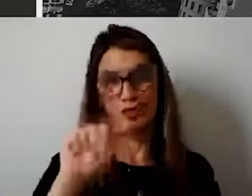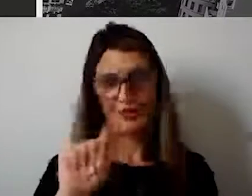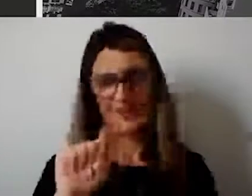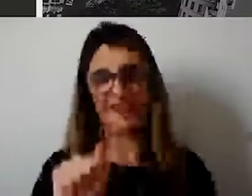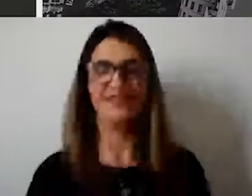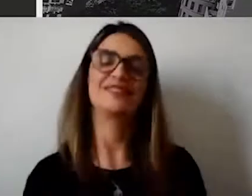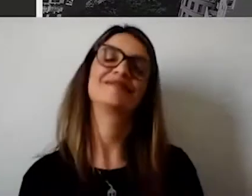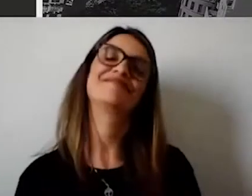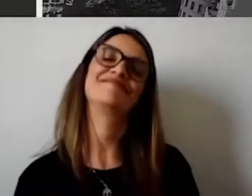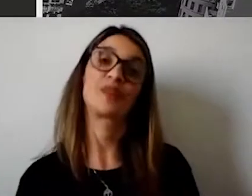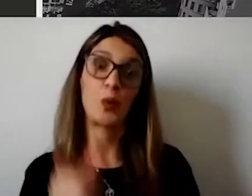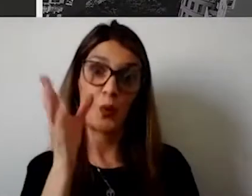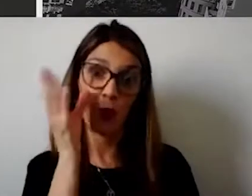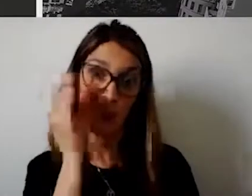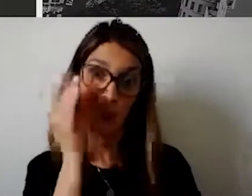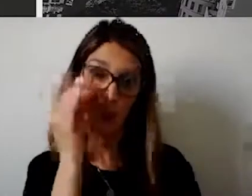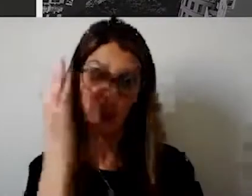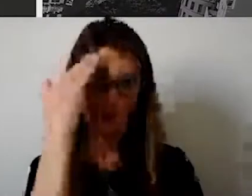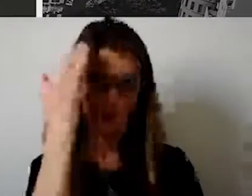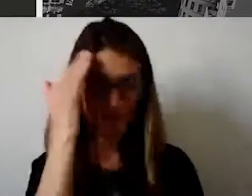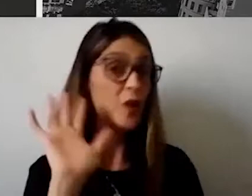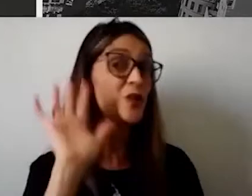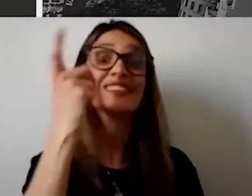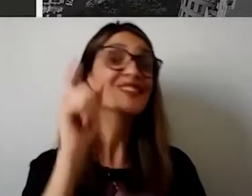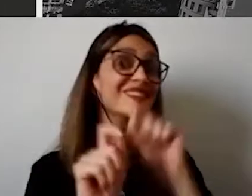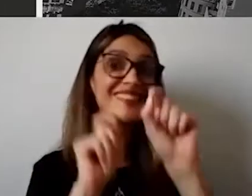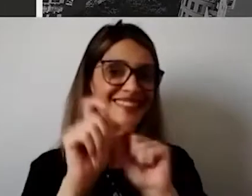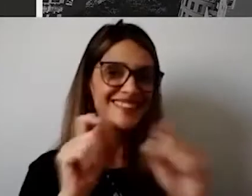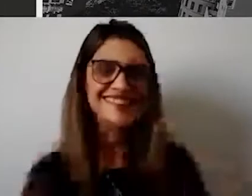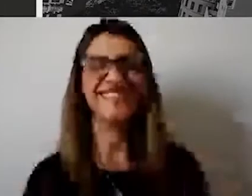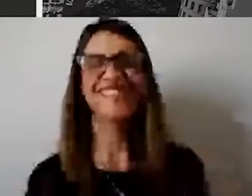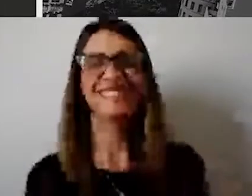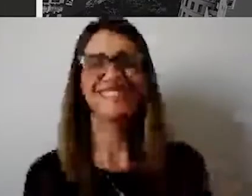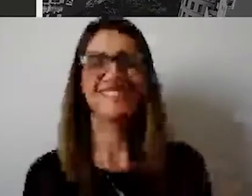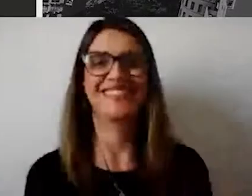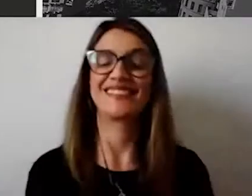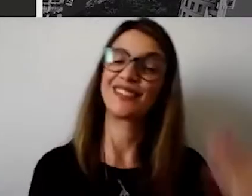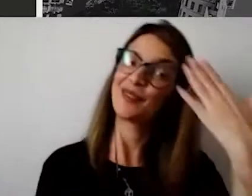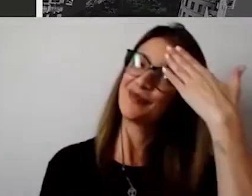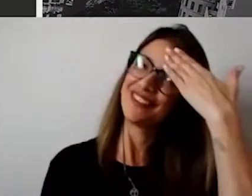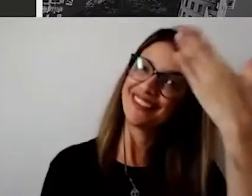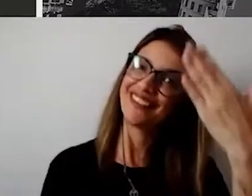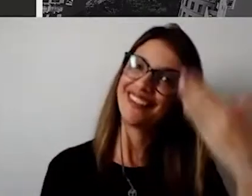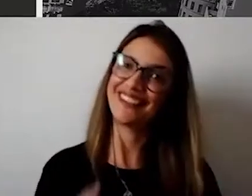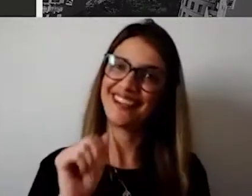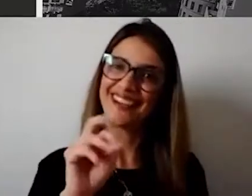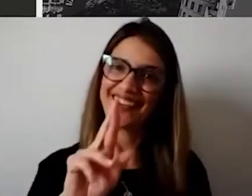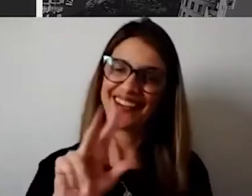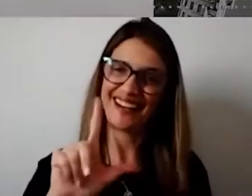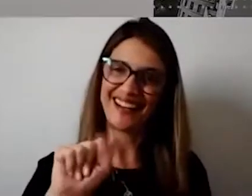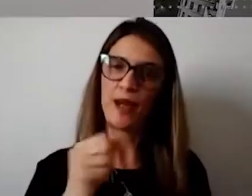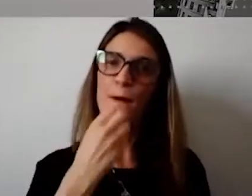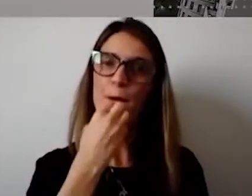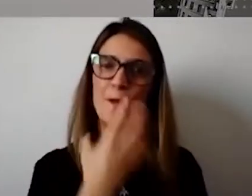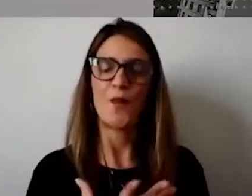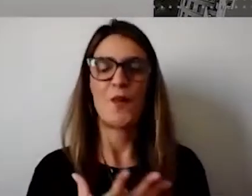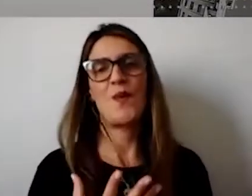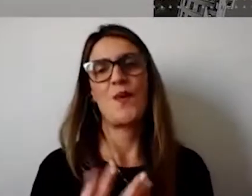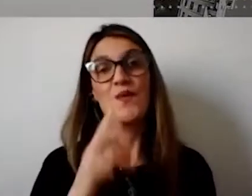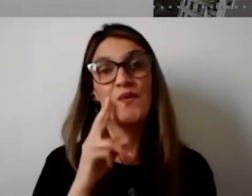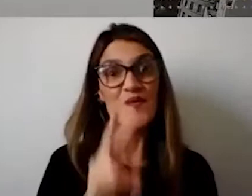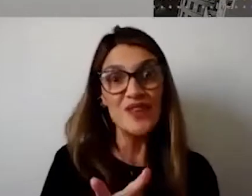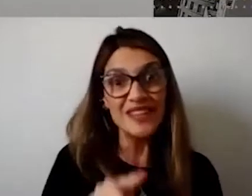saber o que vai acontecer aqui agora, Matthew. Muito, muito obrigado, viu, Carla? Bom te ver de novo. Virgílio,